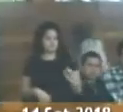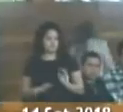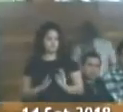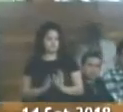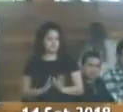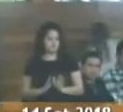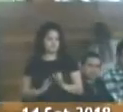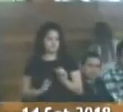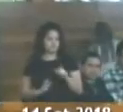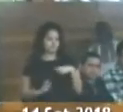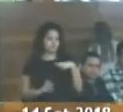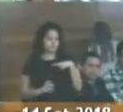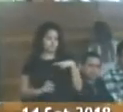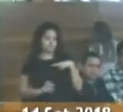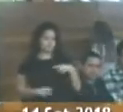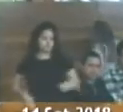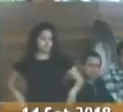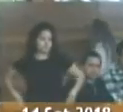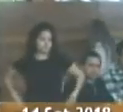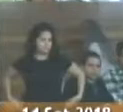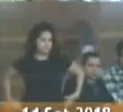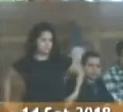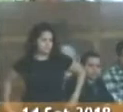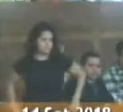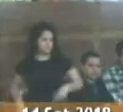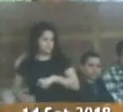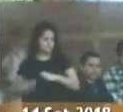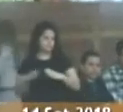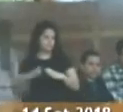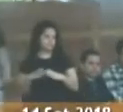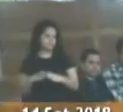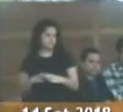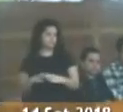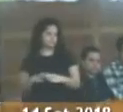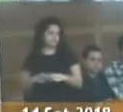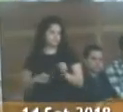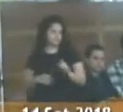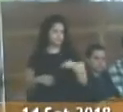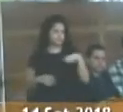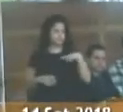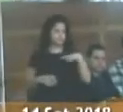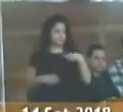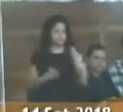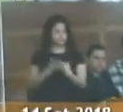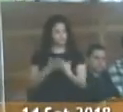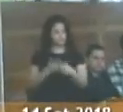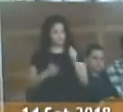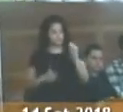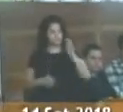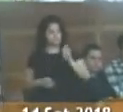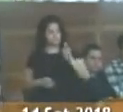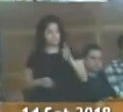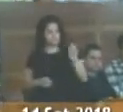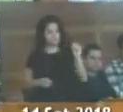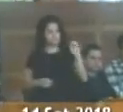só temos, nesse caso, essa comunidade toda, só tem a escola do Abraão. E, assim,